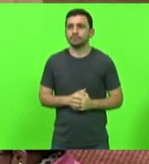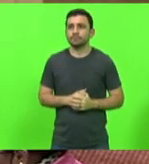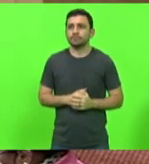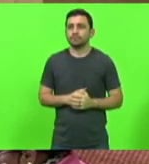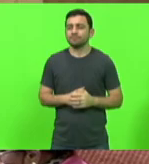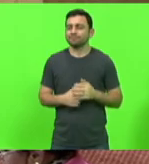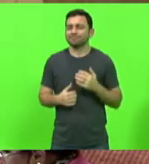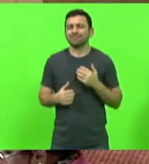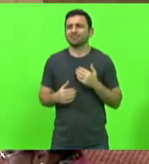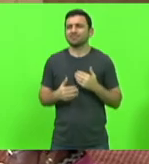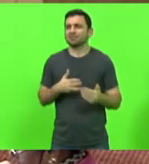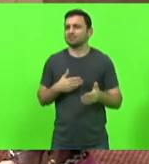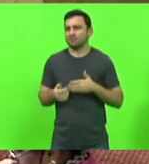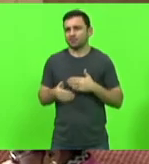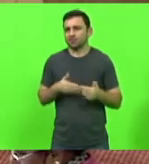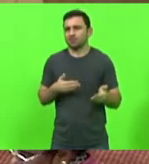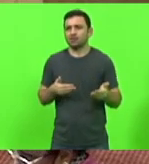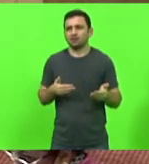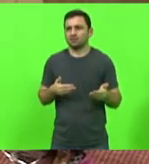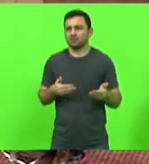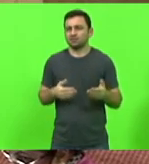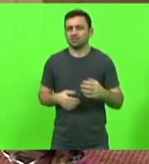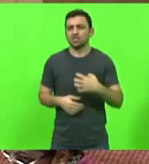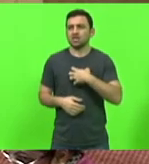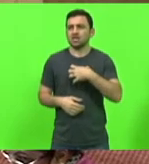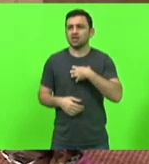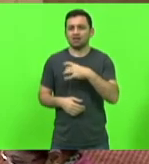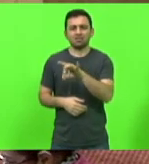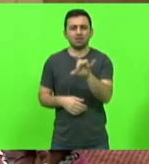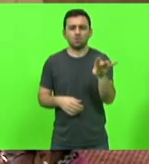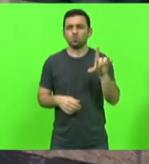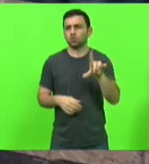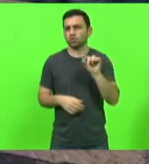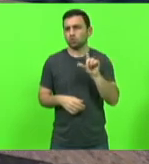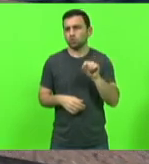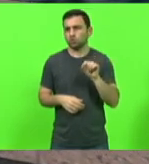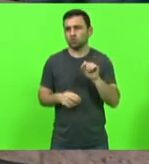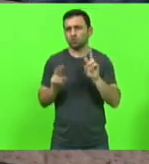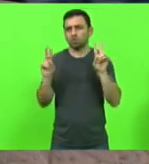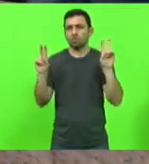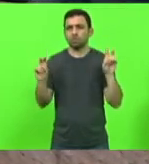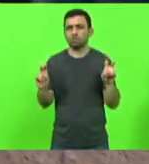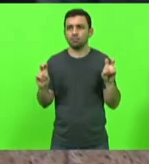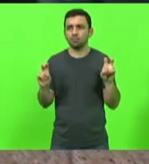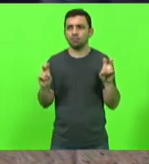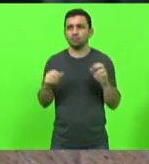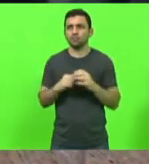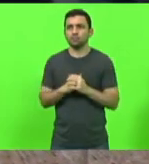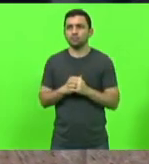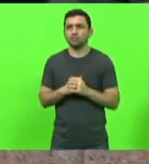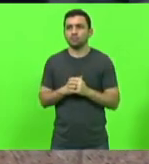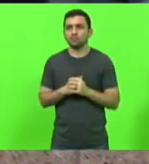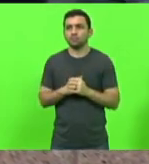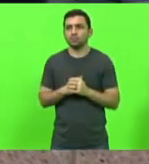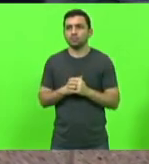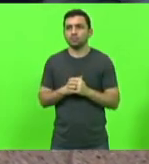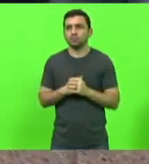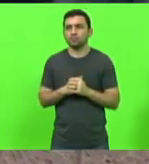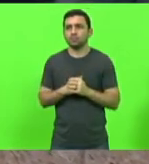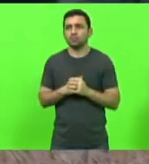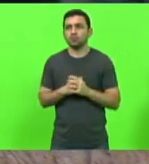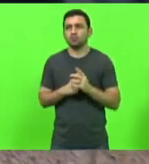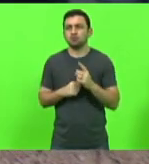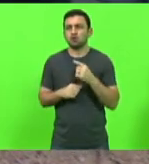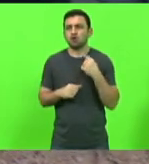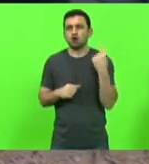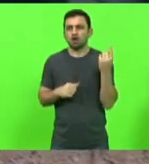independente da posição de cada um de nós a respeito desse tema, nós não podemos deixar passar